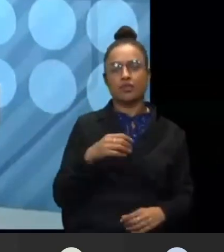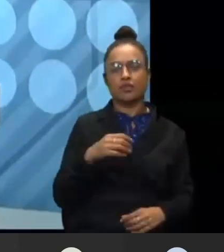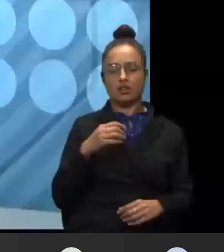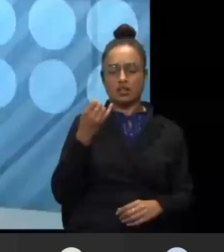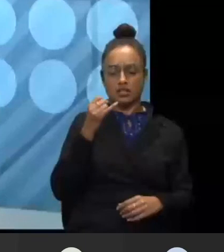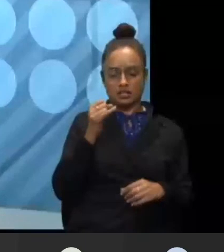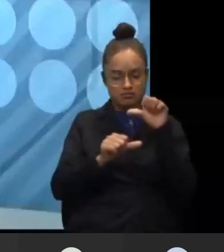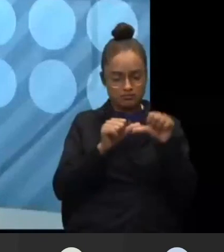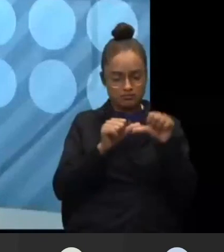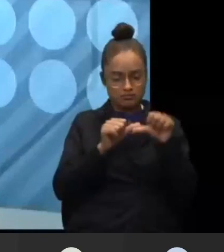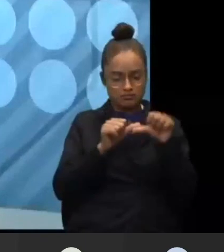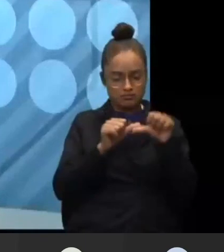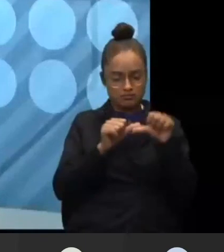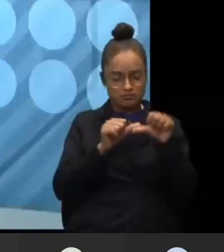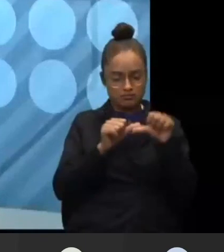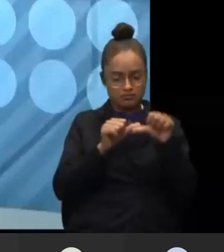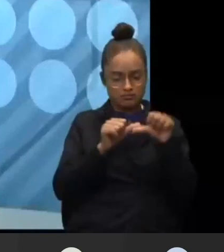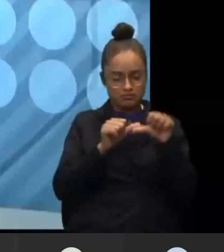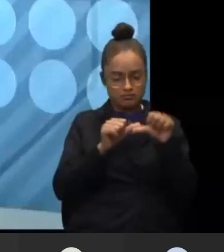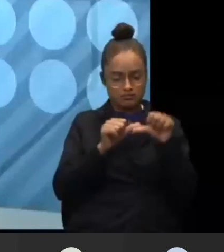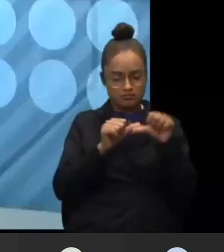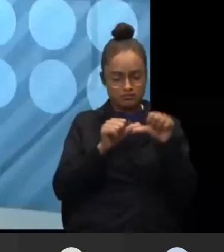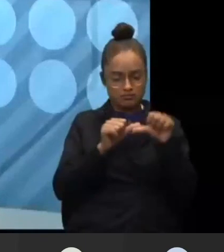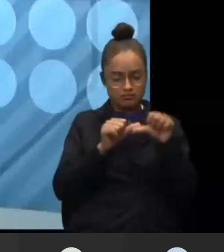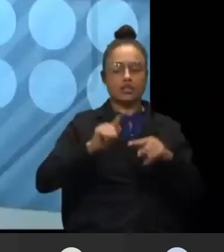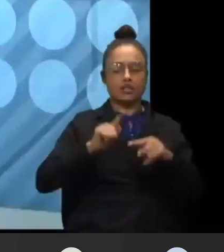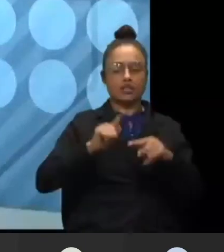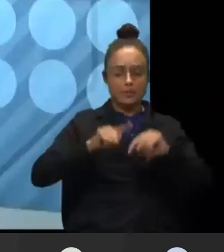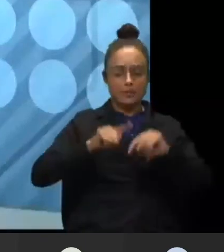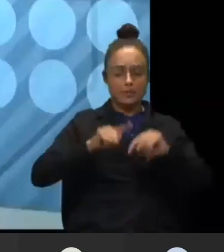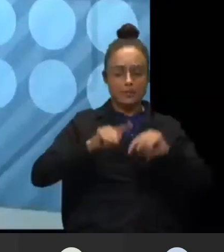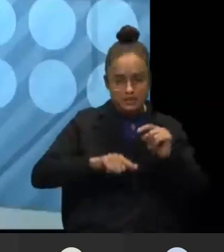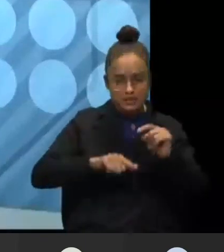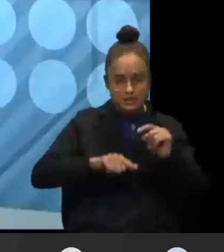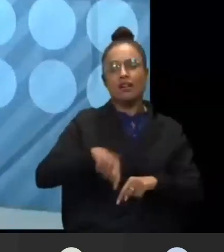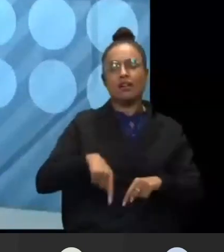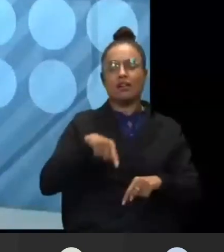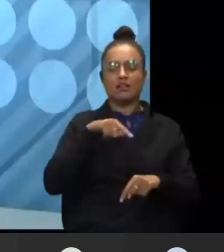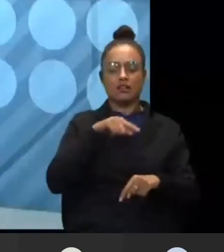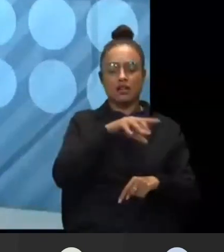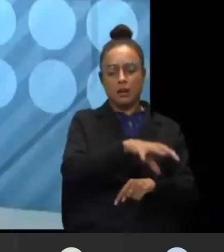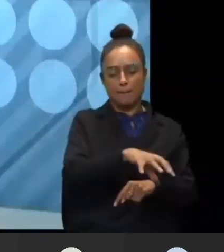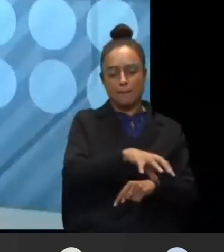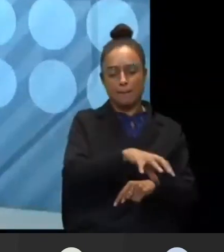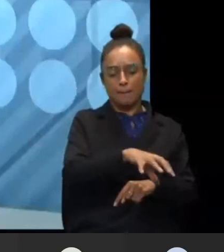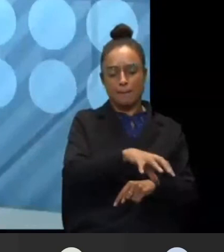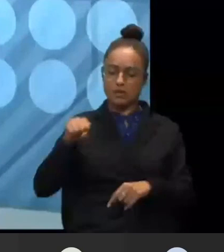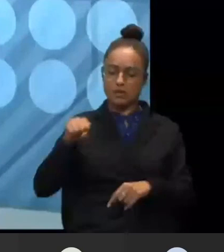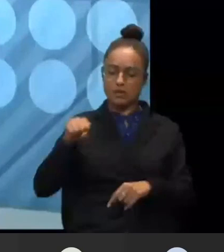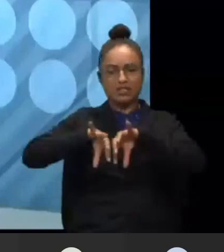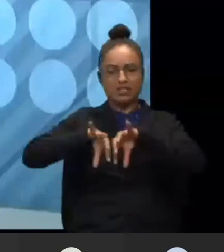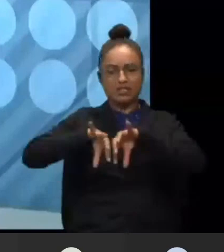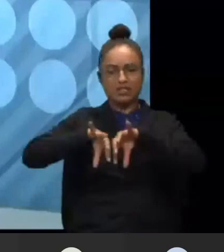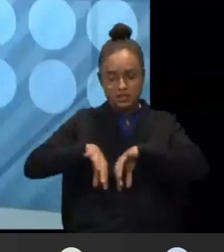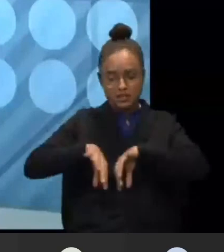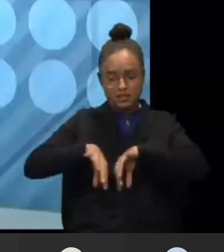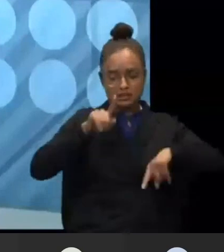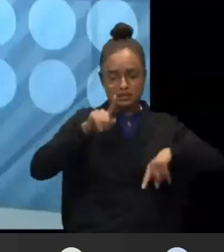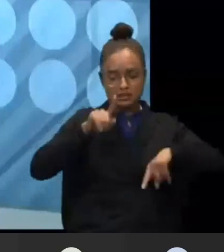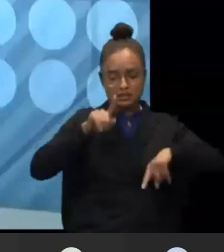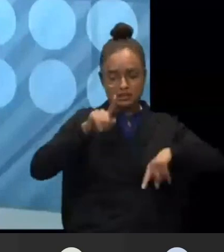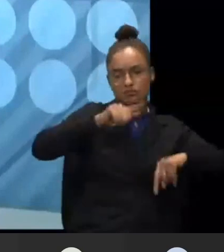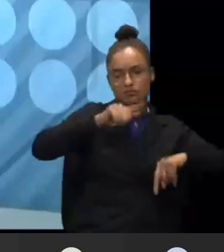em agitação, tem por objetivo fazer o quê? A extração, fazer a separação de compostos